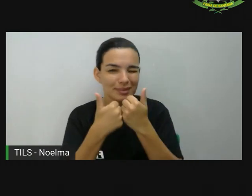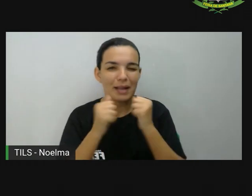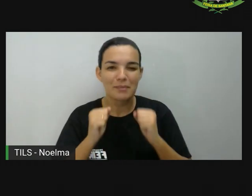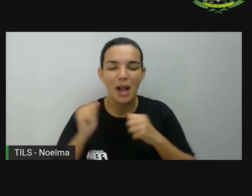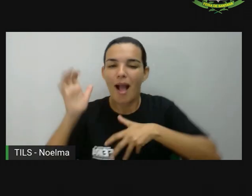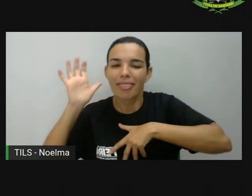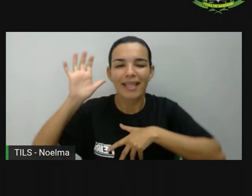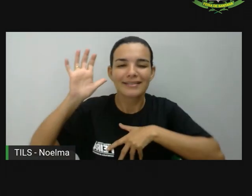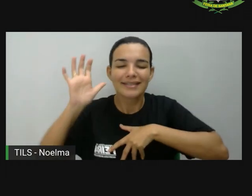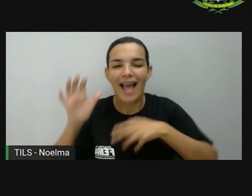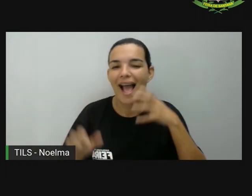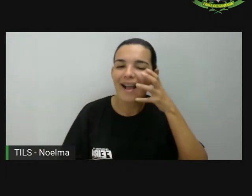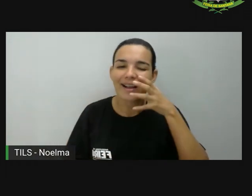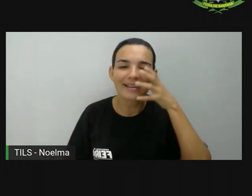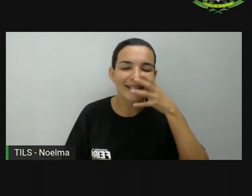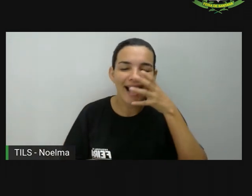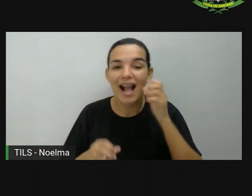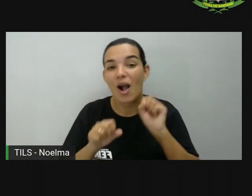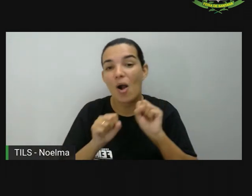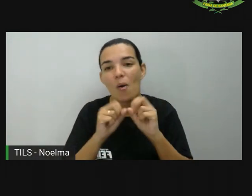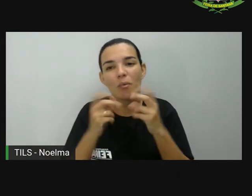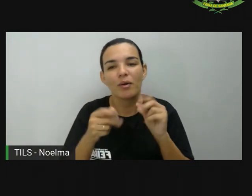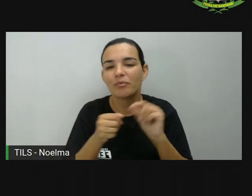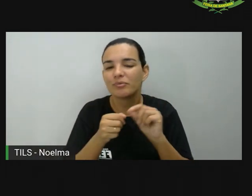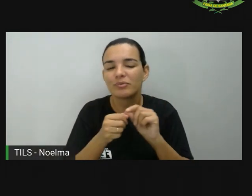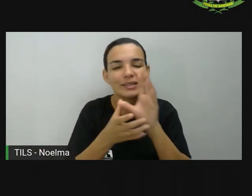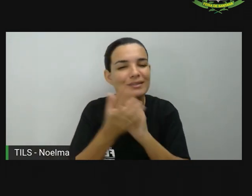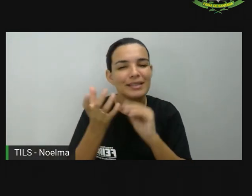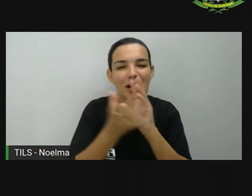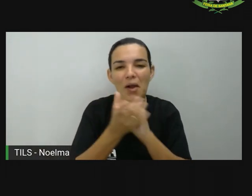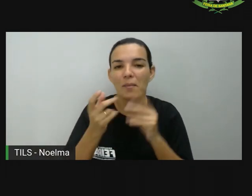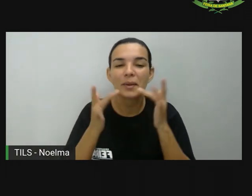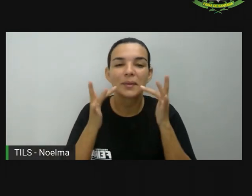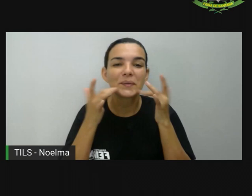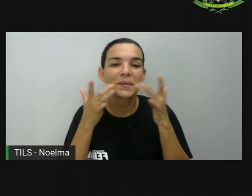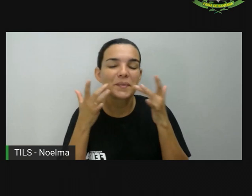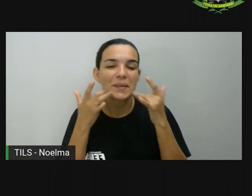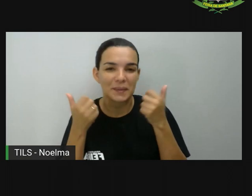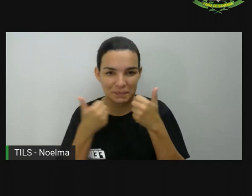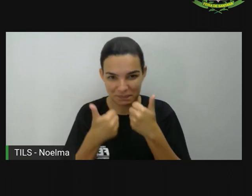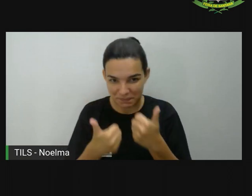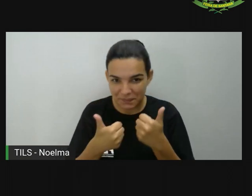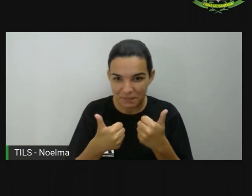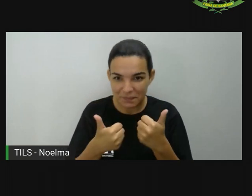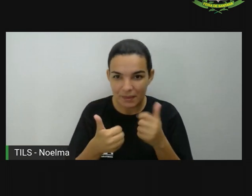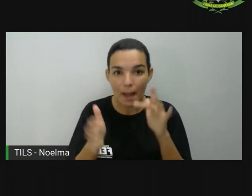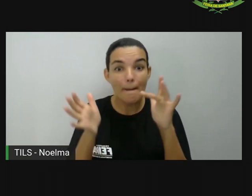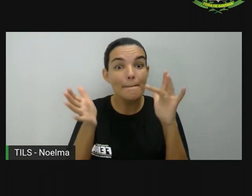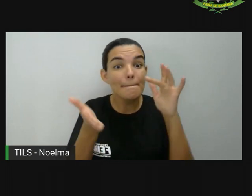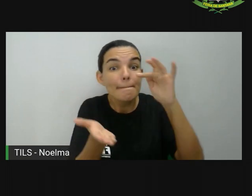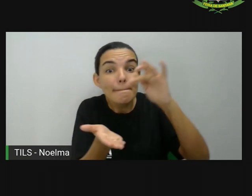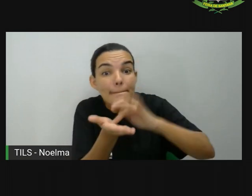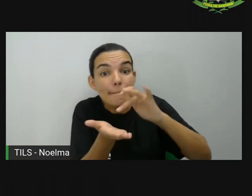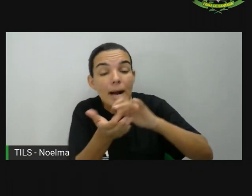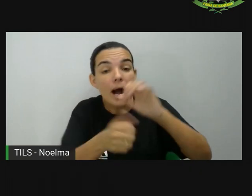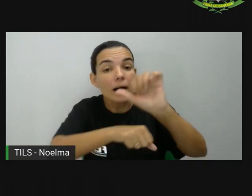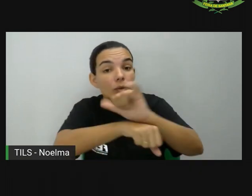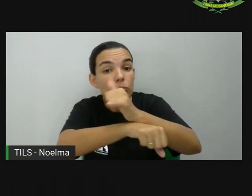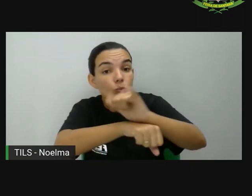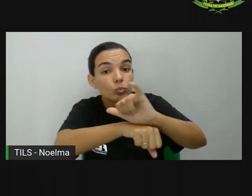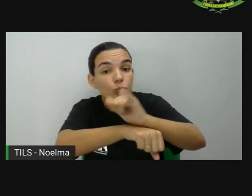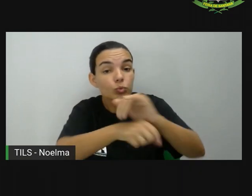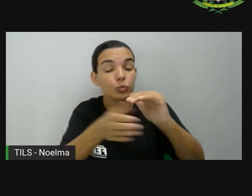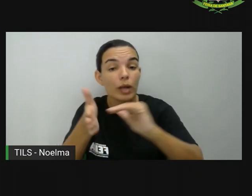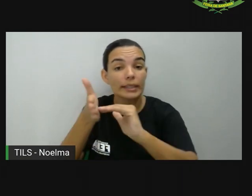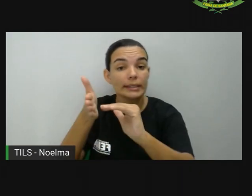dancem, cantem ou façam algum tipo de teatro ou imitação. Marque a SEDUC, a Secretaria